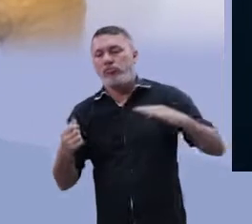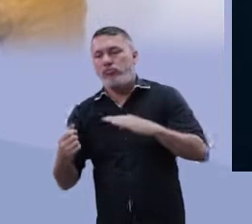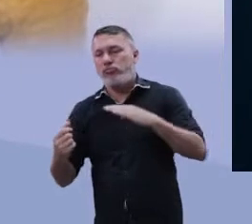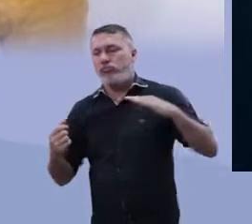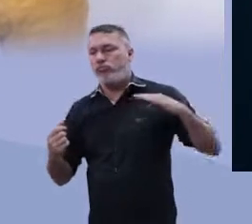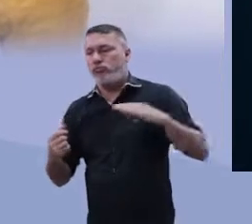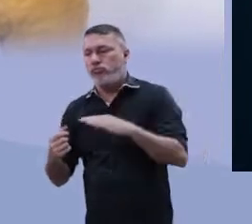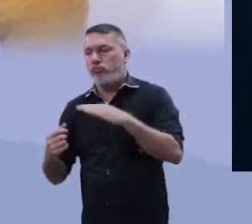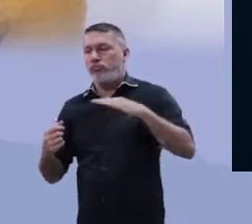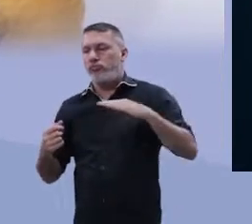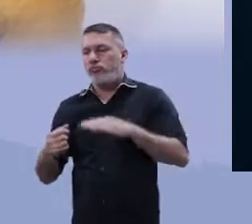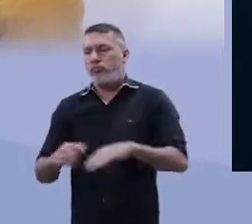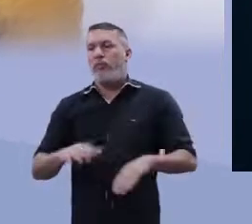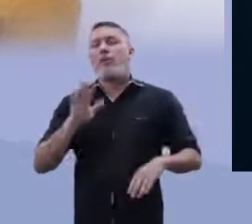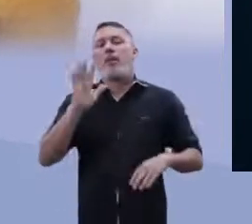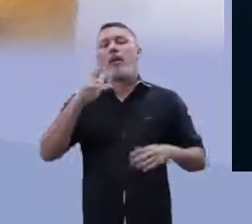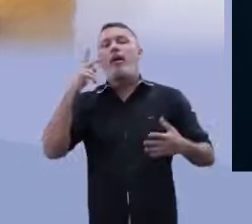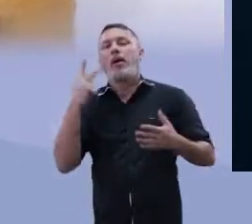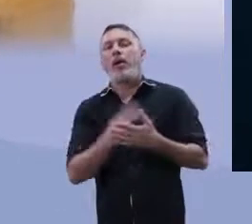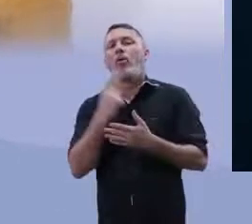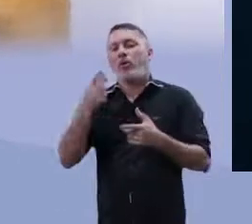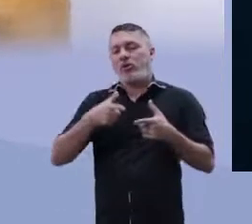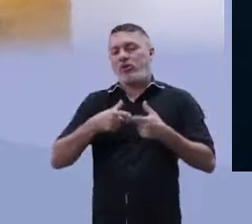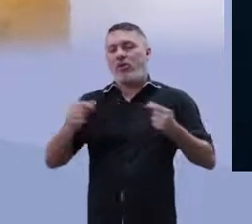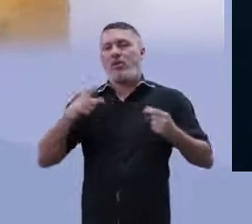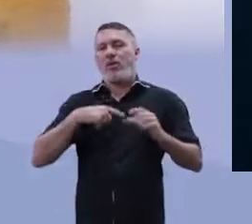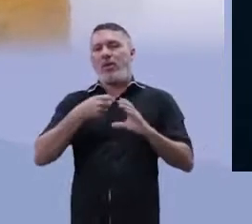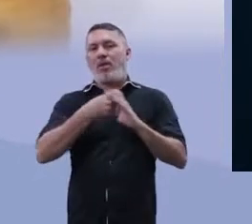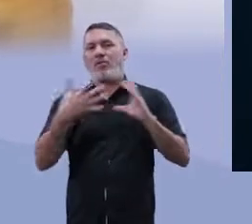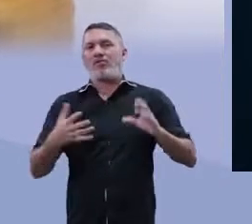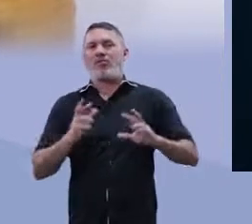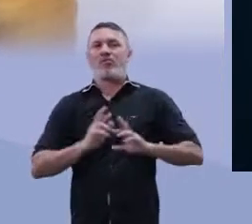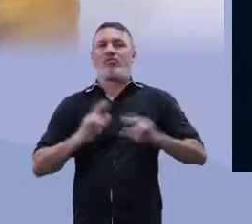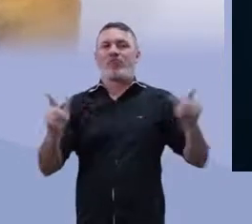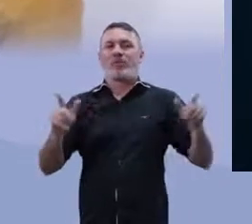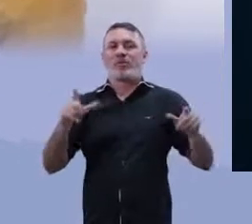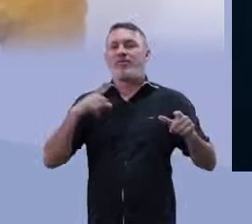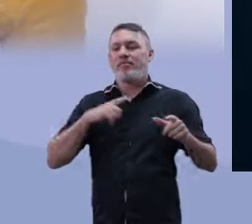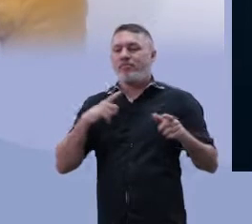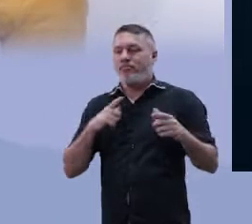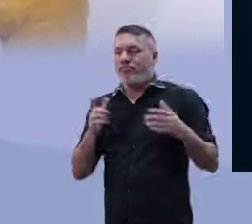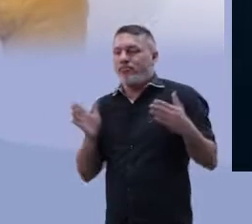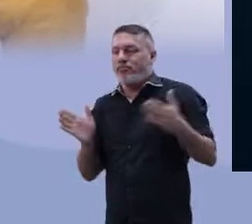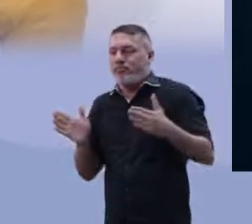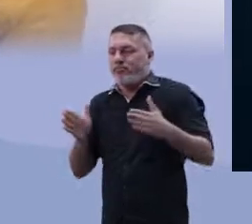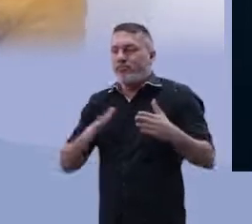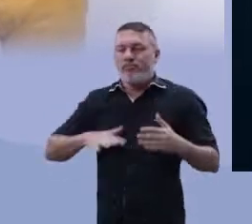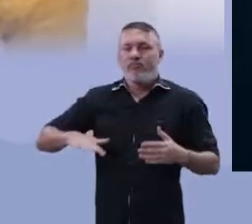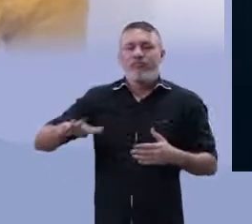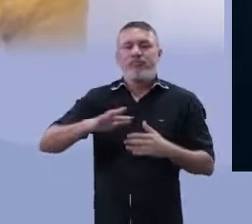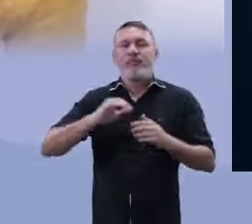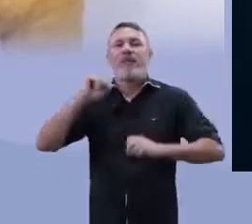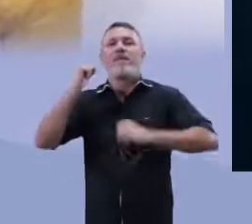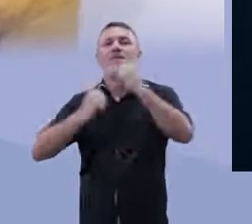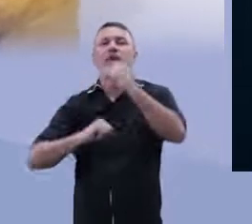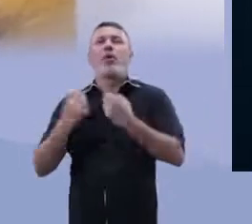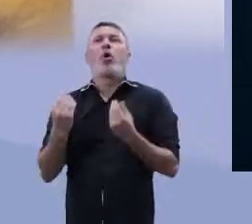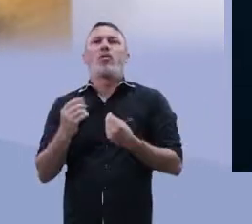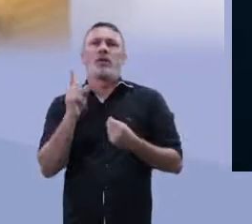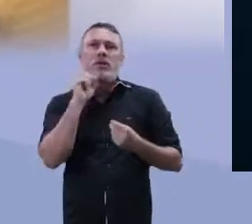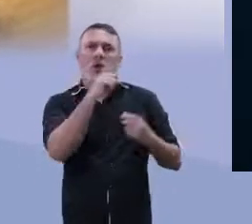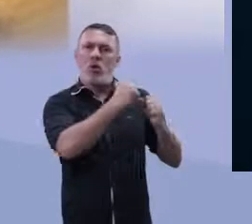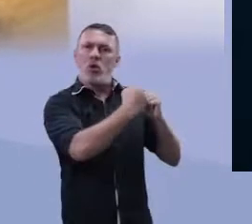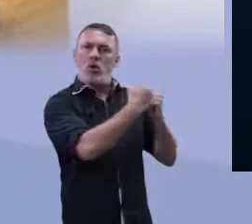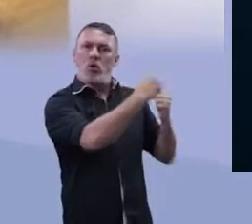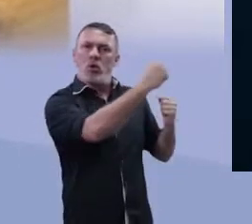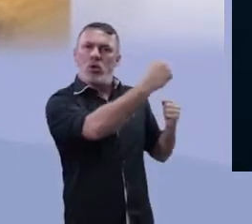Japão não tinha espaço físico para comportar grandes empresas como nos Estados Unidos. E aí foi quando